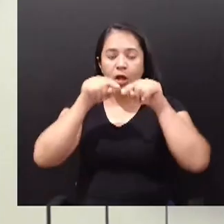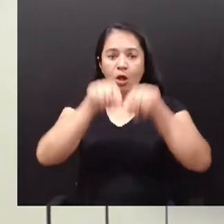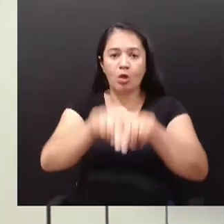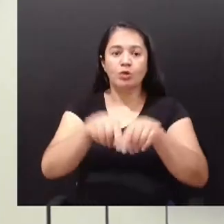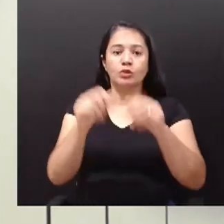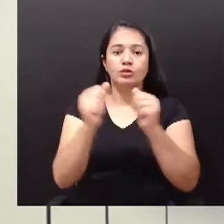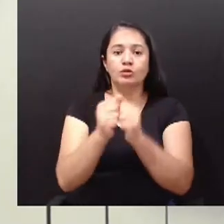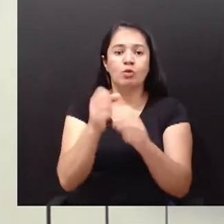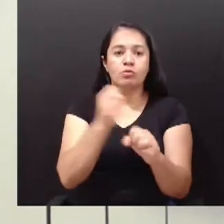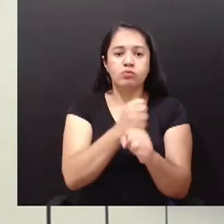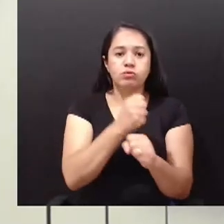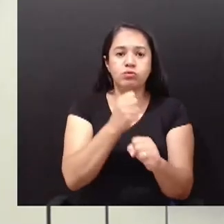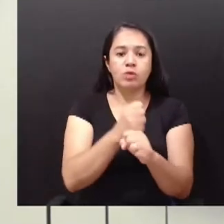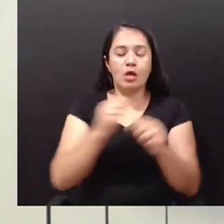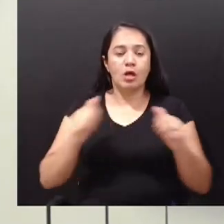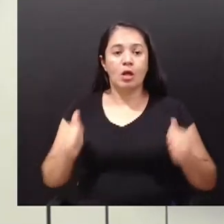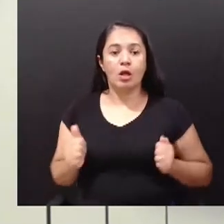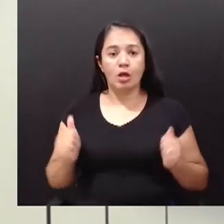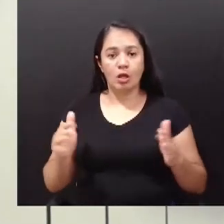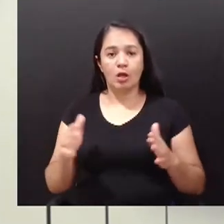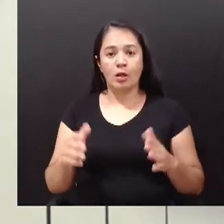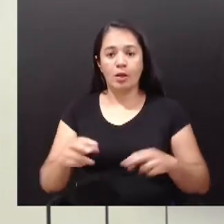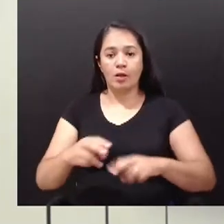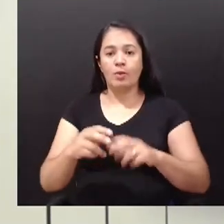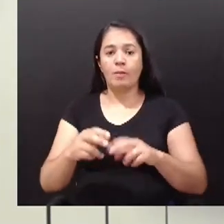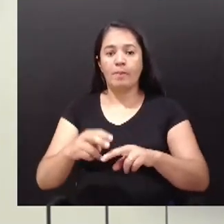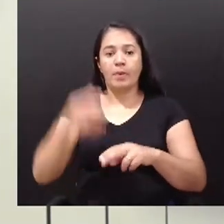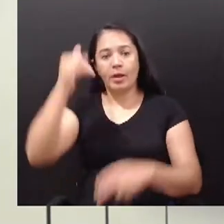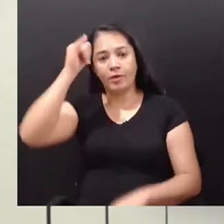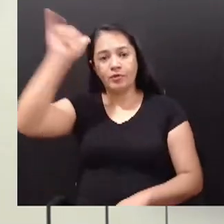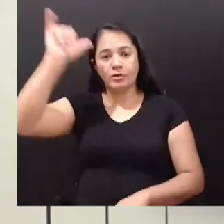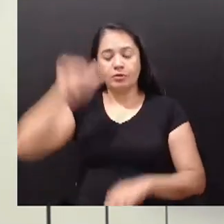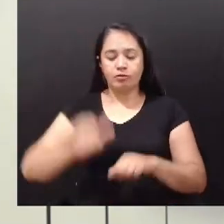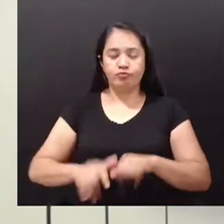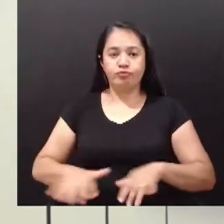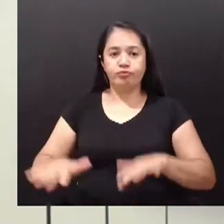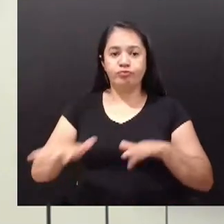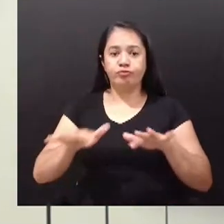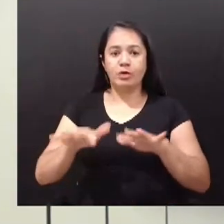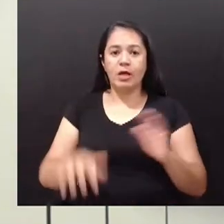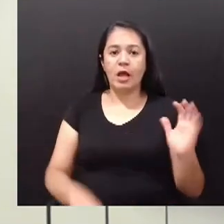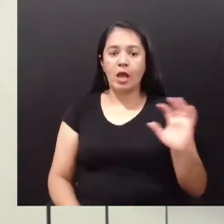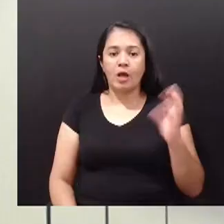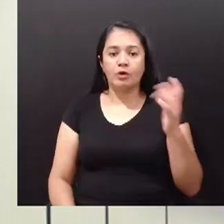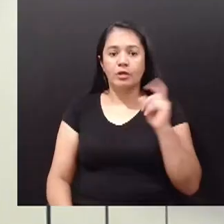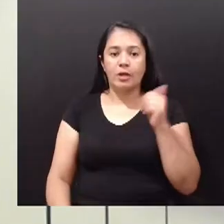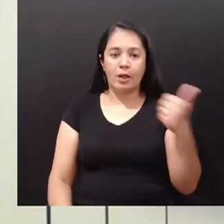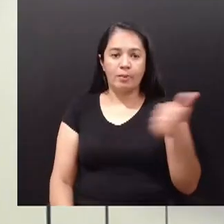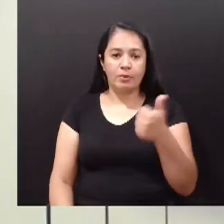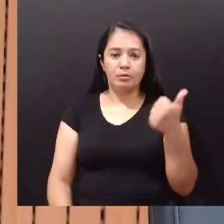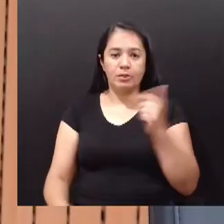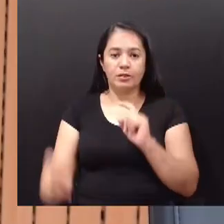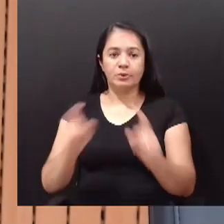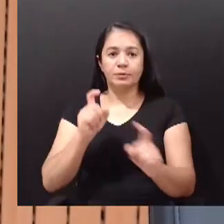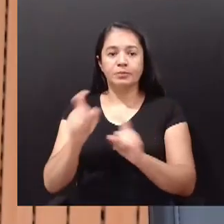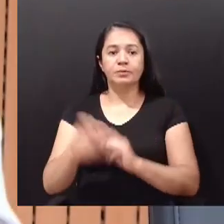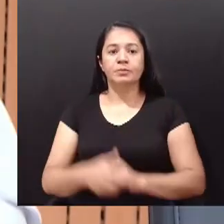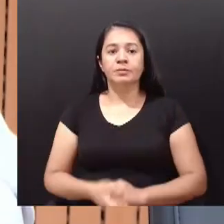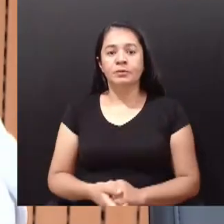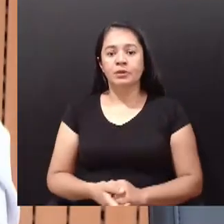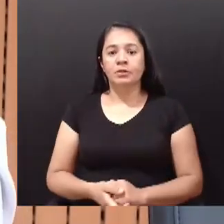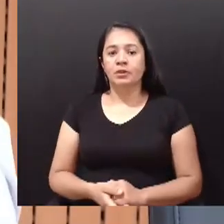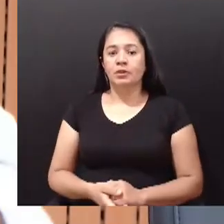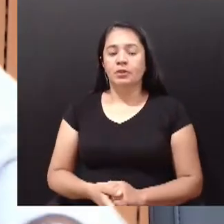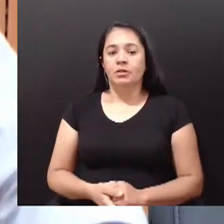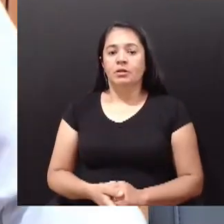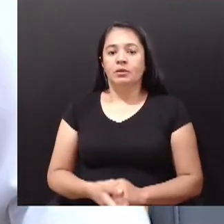ações anti-enchentes aqui em Campinas, realizou a primeira reunião do ano. A iniciativa é do